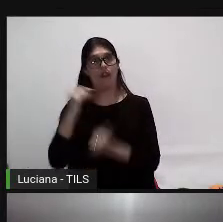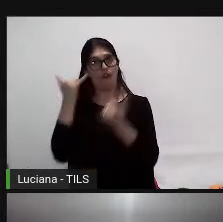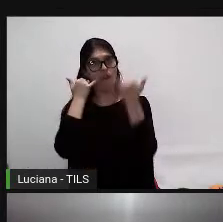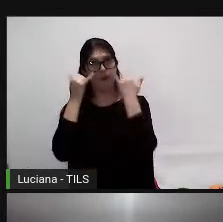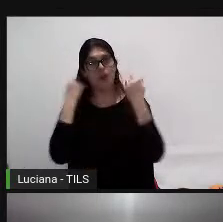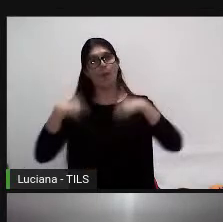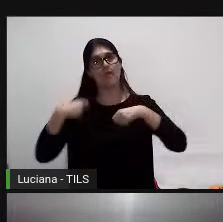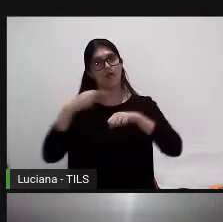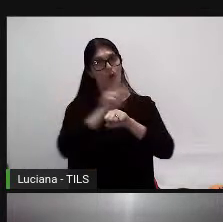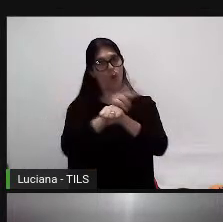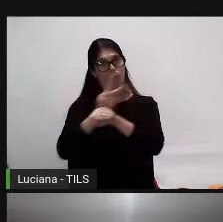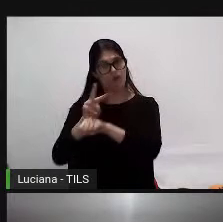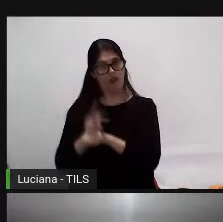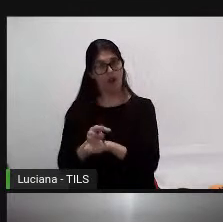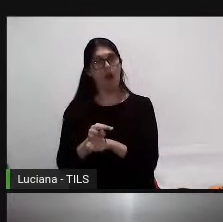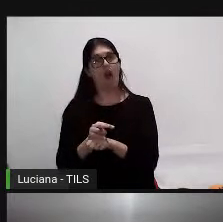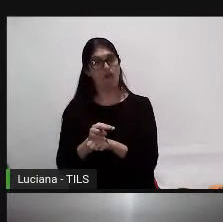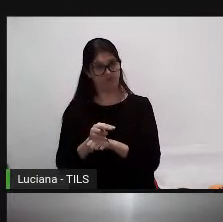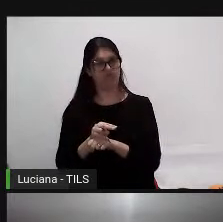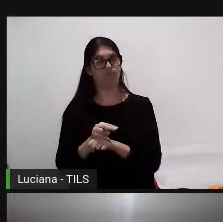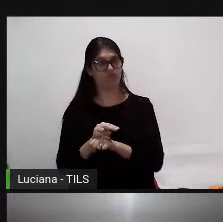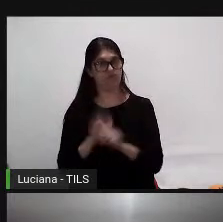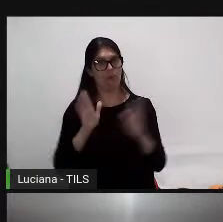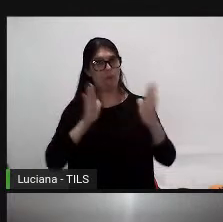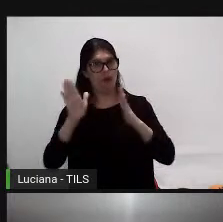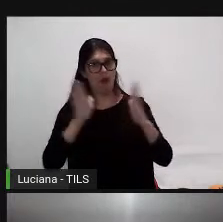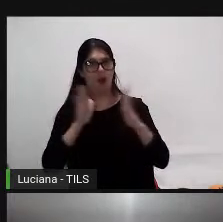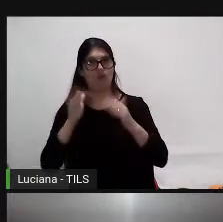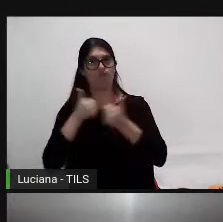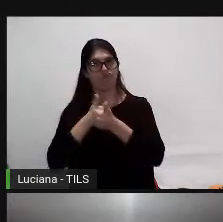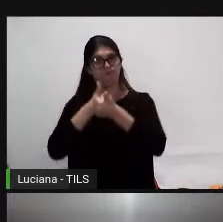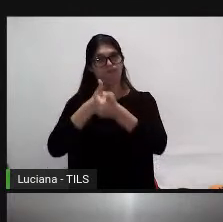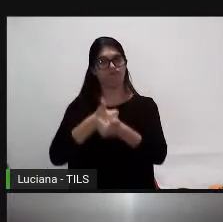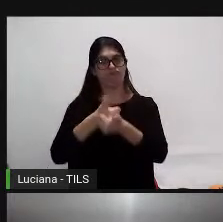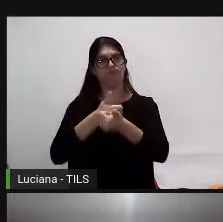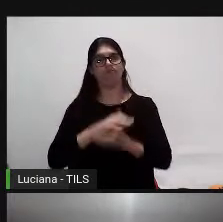esses prazos que vocês possam acompanhar eles